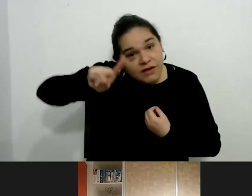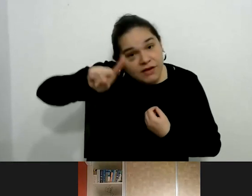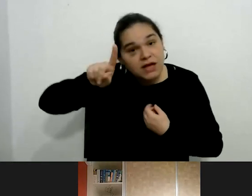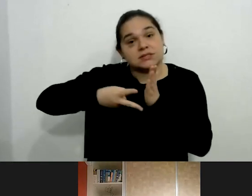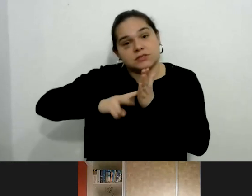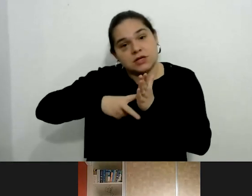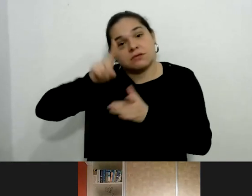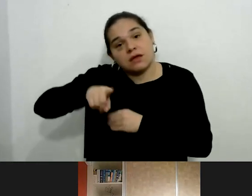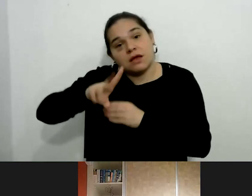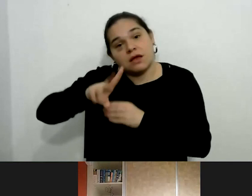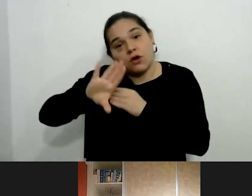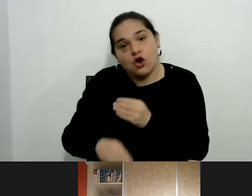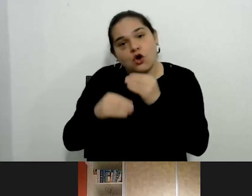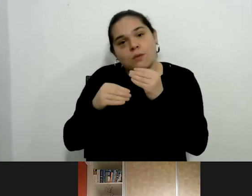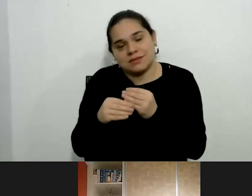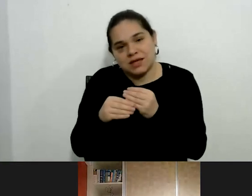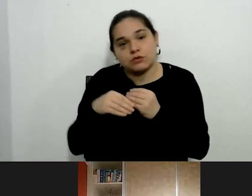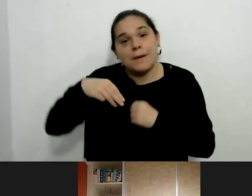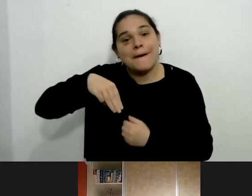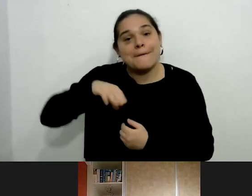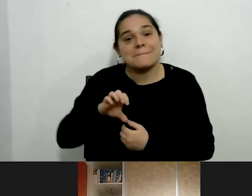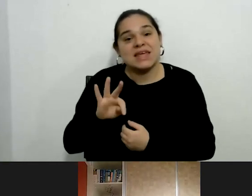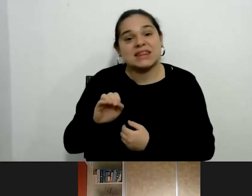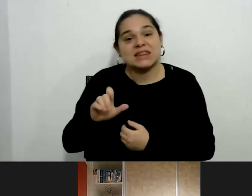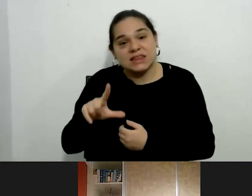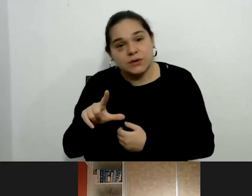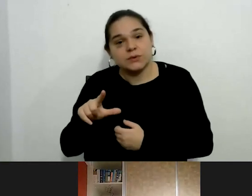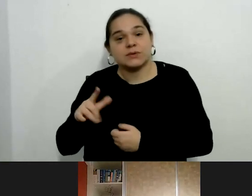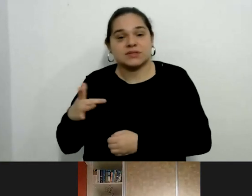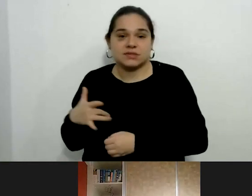nosso metal saúde hoje, né? Exatamente.